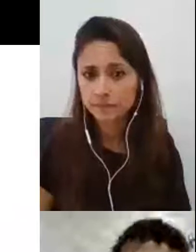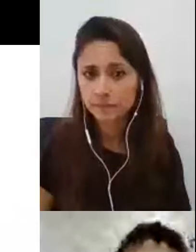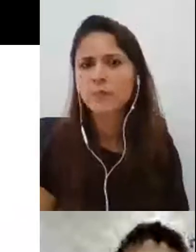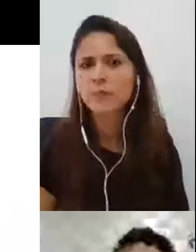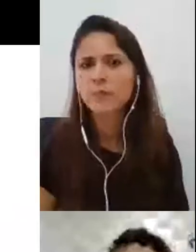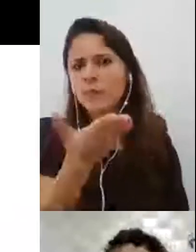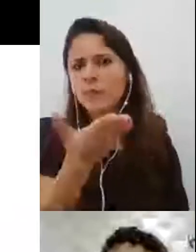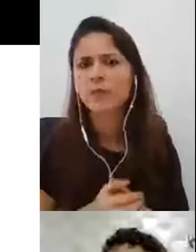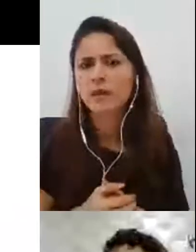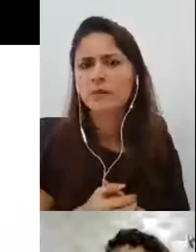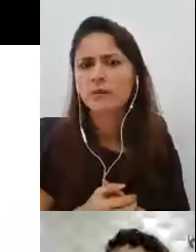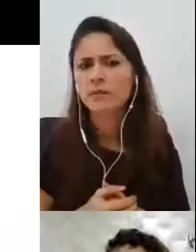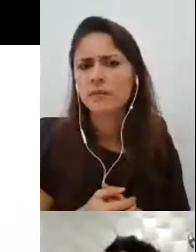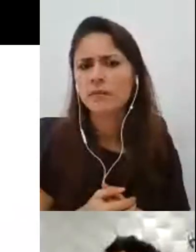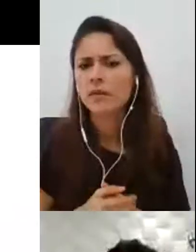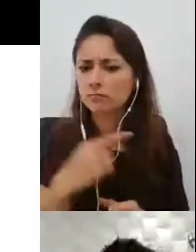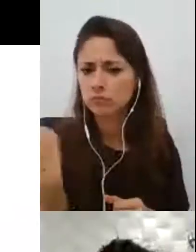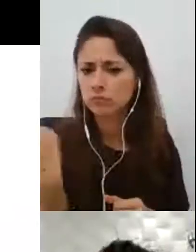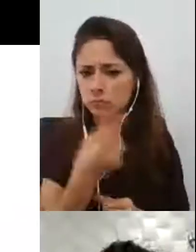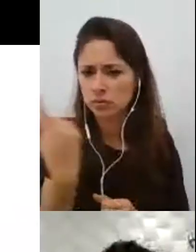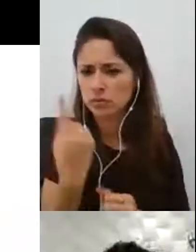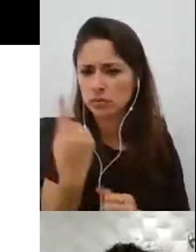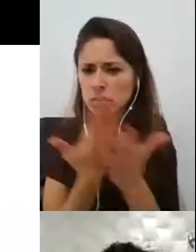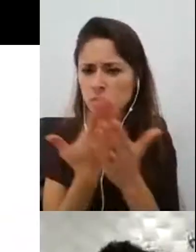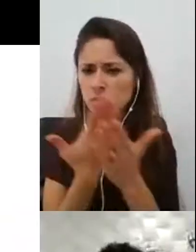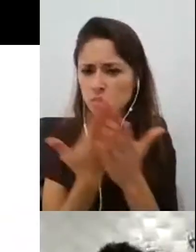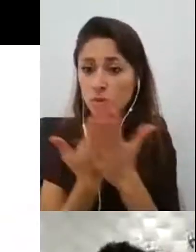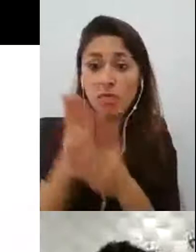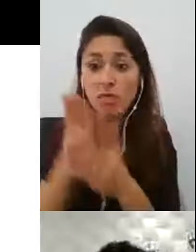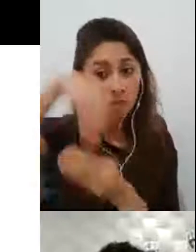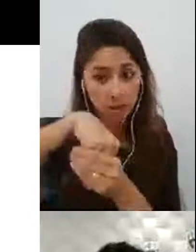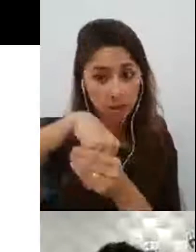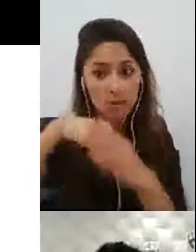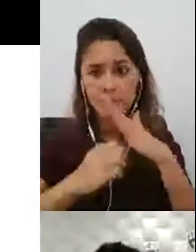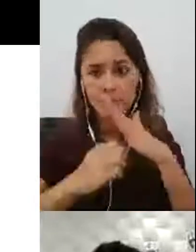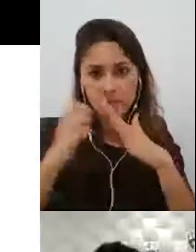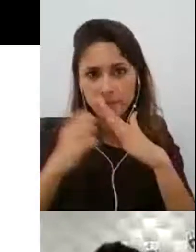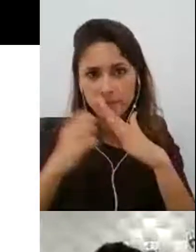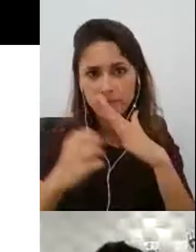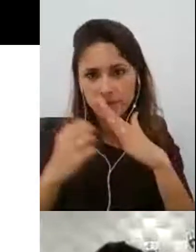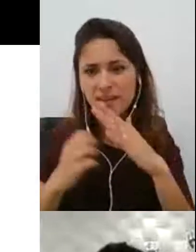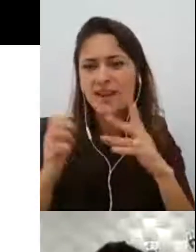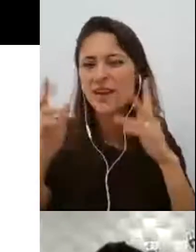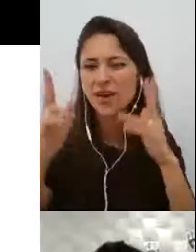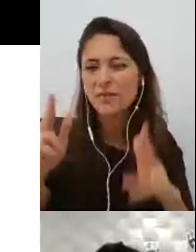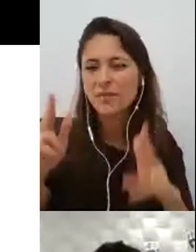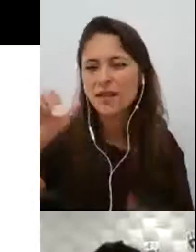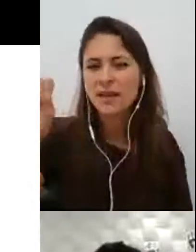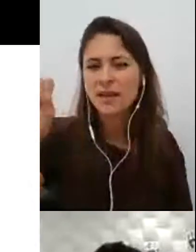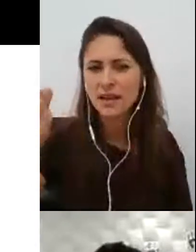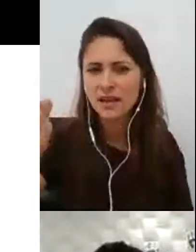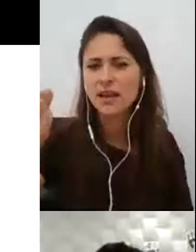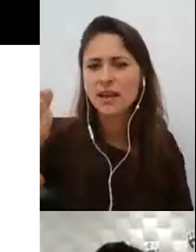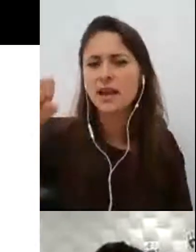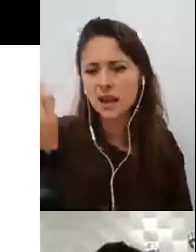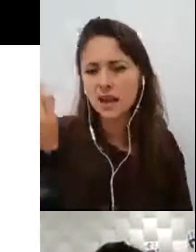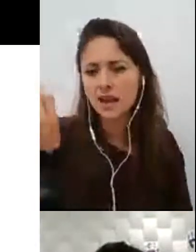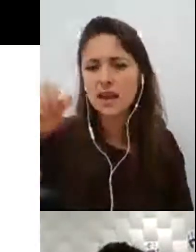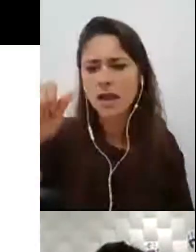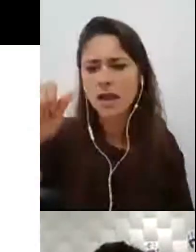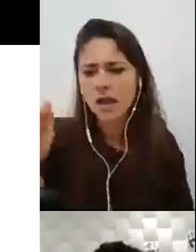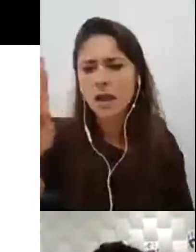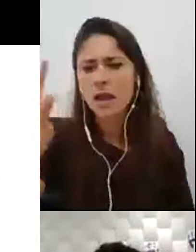Aqui, um estudo de aplicação que nós usamos dentro da empresa, que a gente chama de Smart Class. O que é isso, né? É um processo de